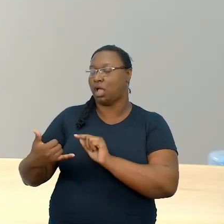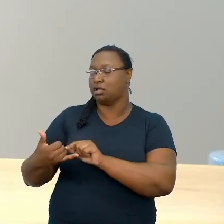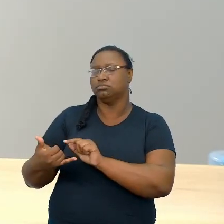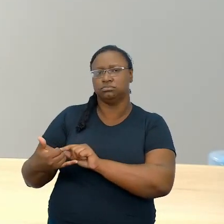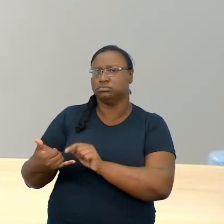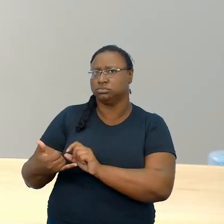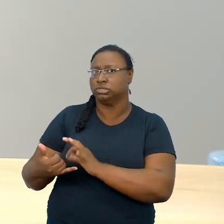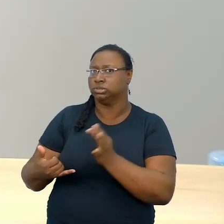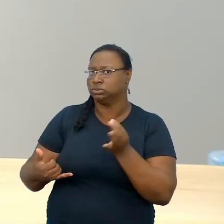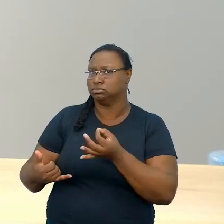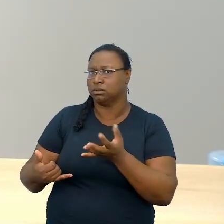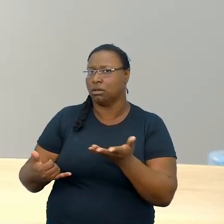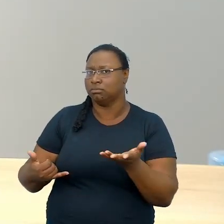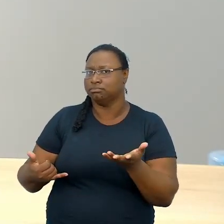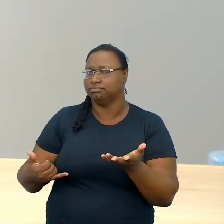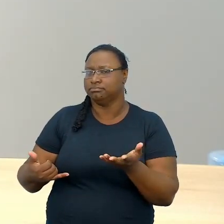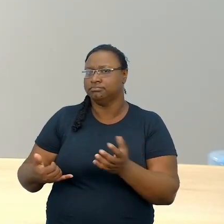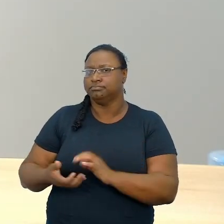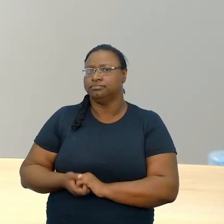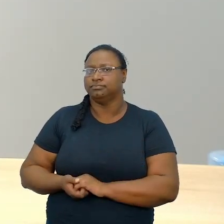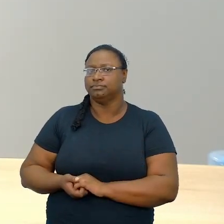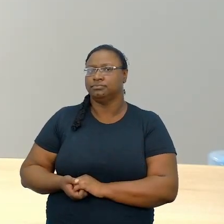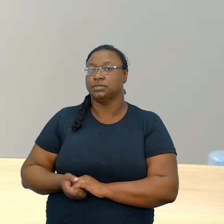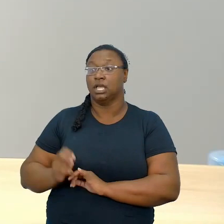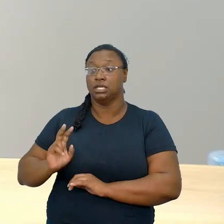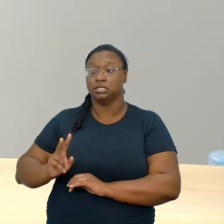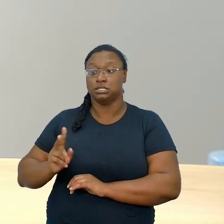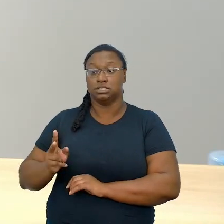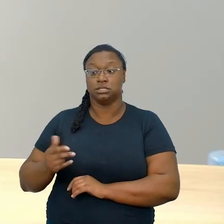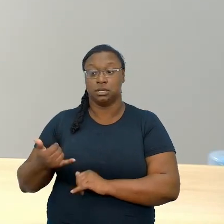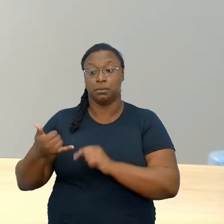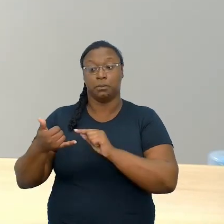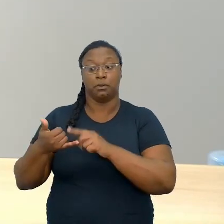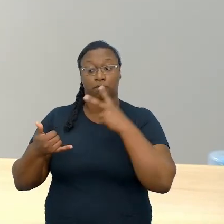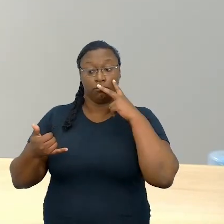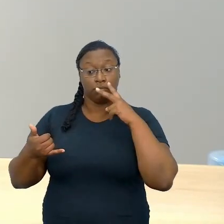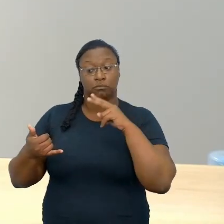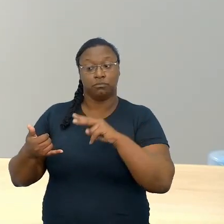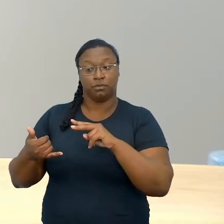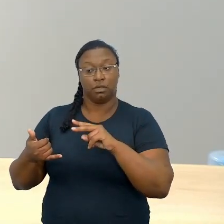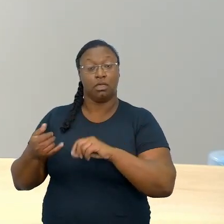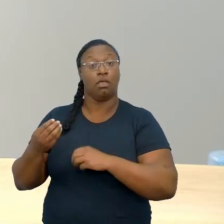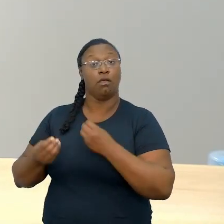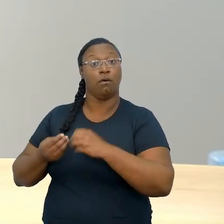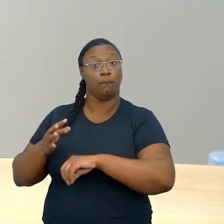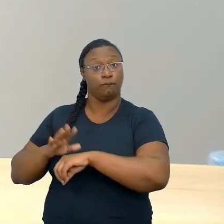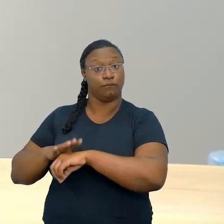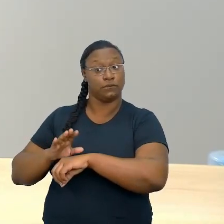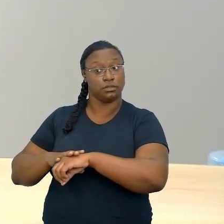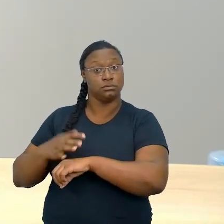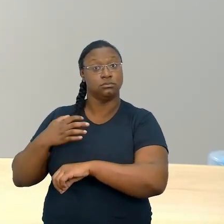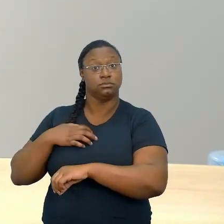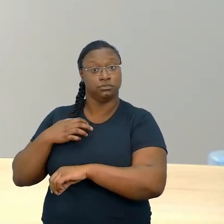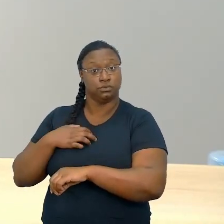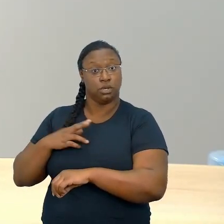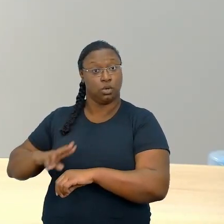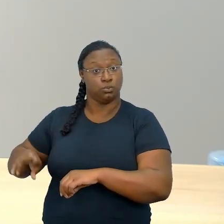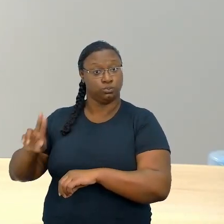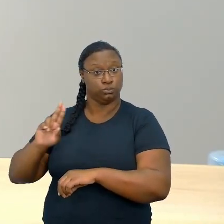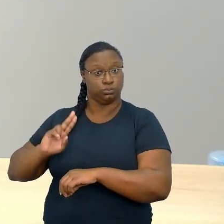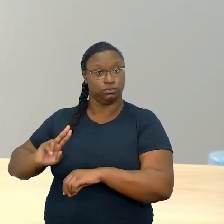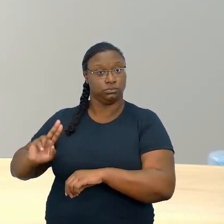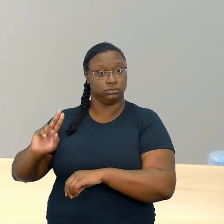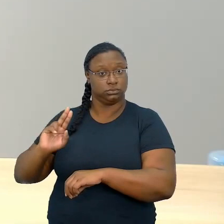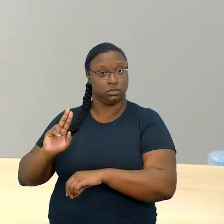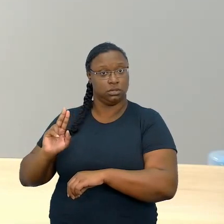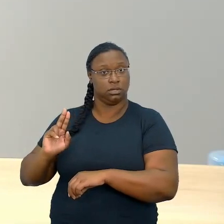celular, acompanhar inclusive o que ele está fazendo, como que ele está fazendo, de que forma ele utiliza isso,